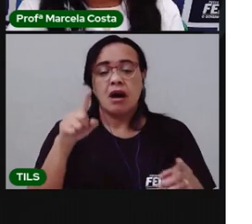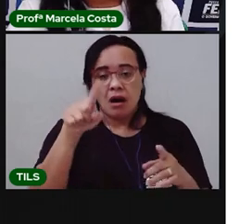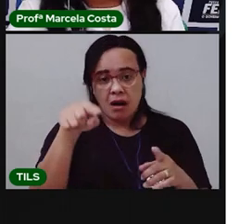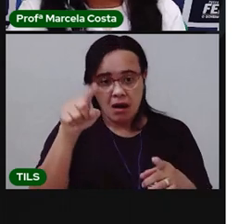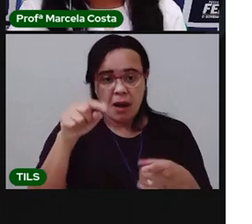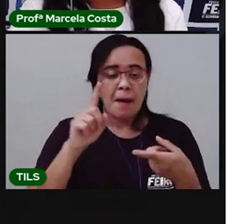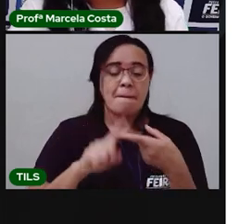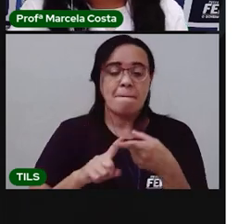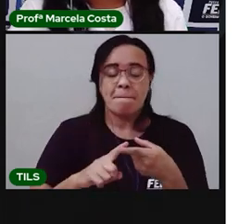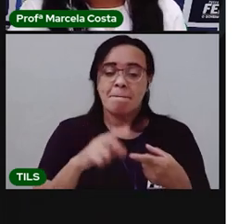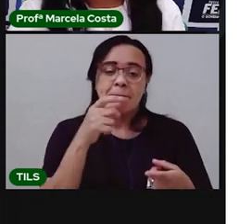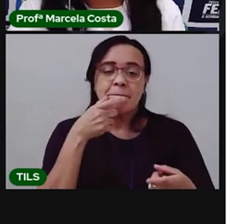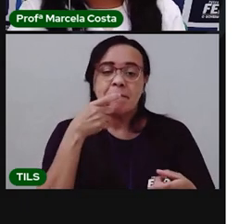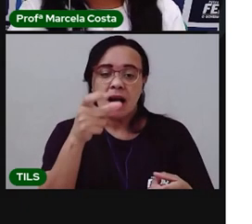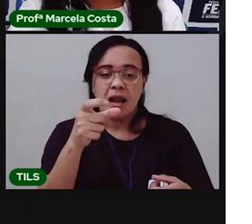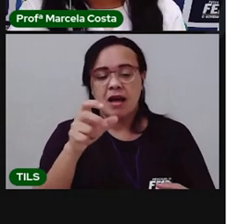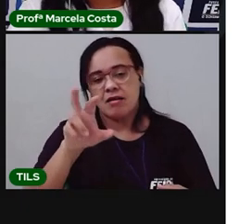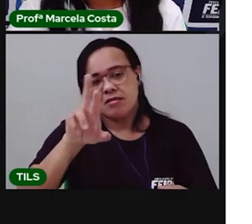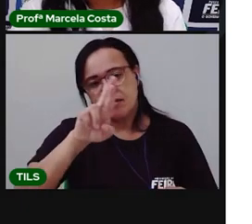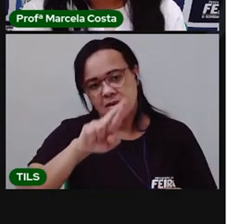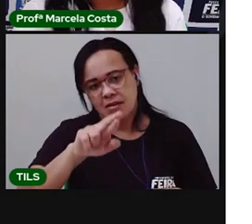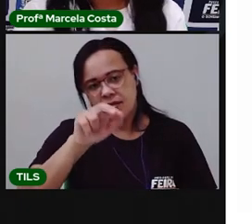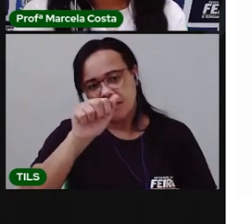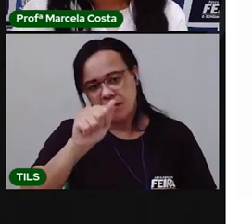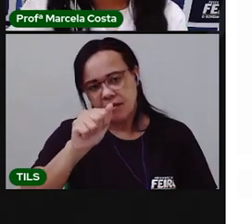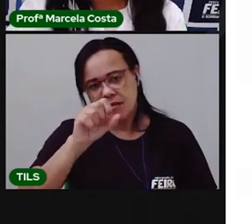Qual é a primeira letra da palavra raiva?